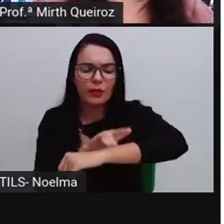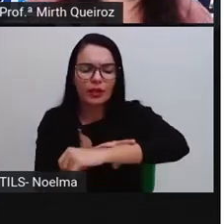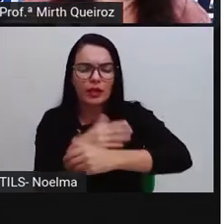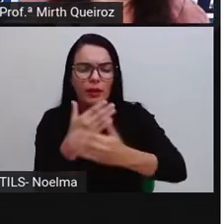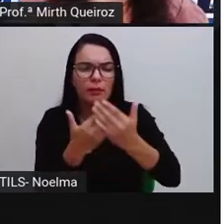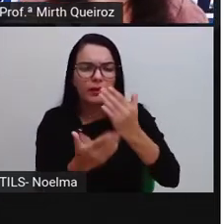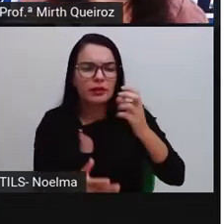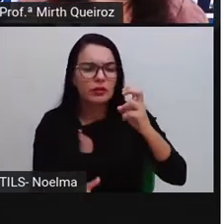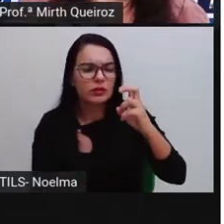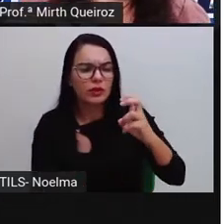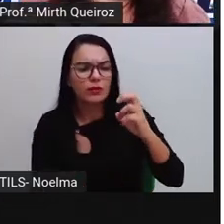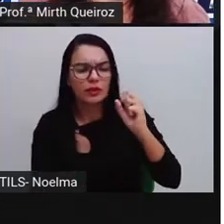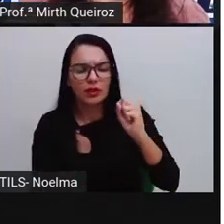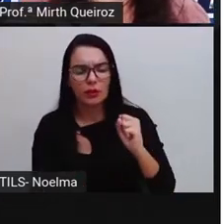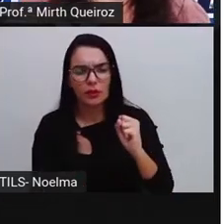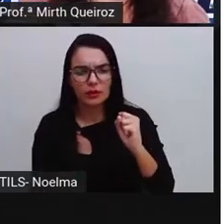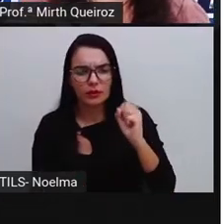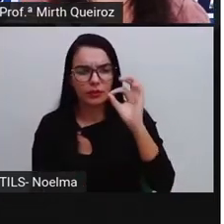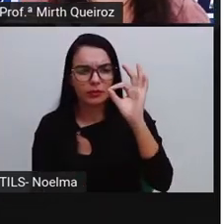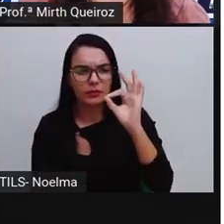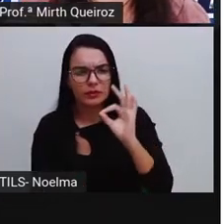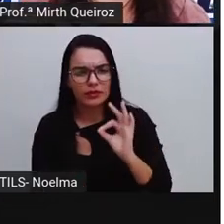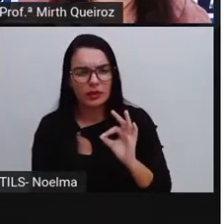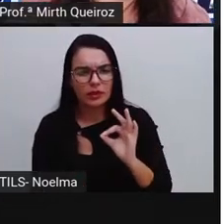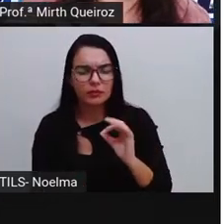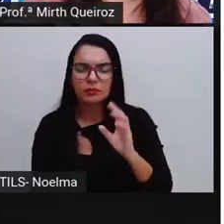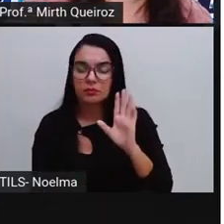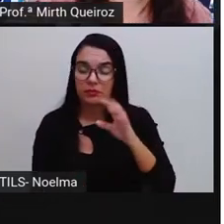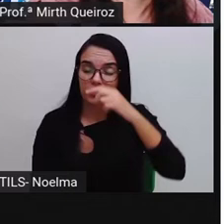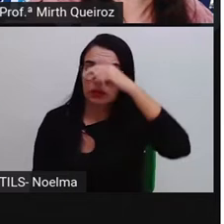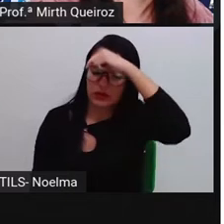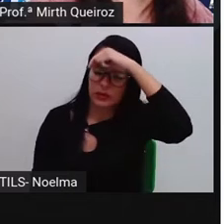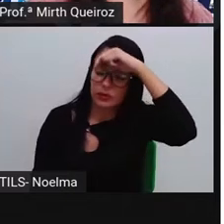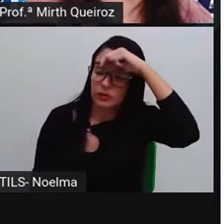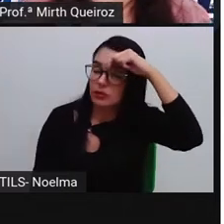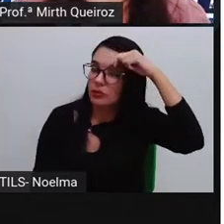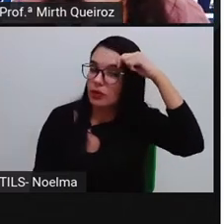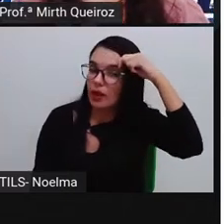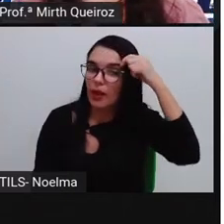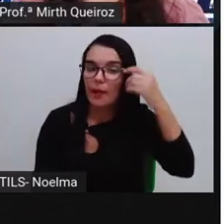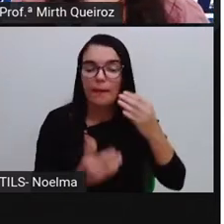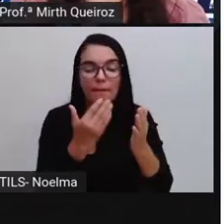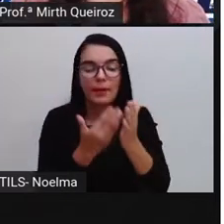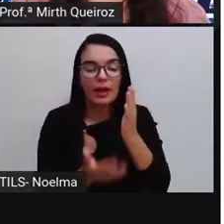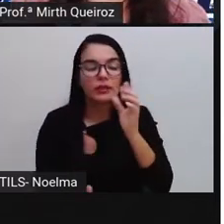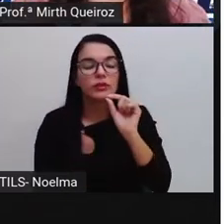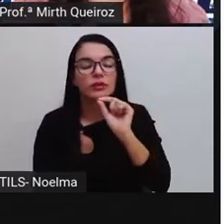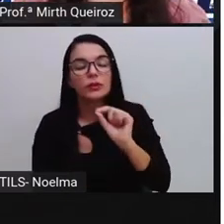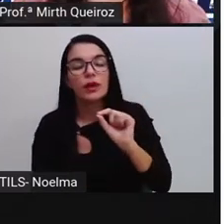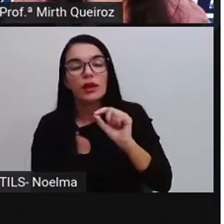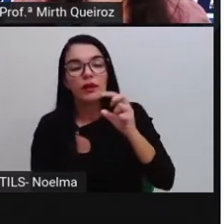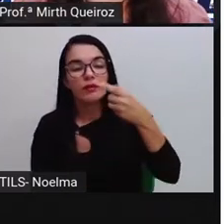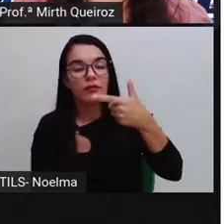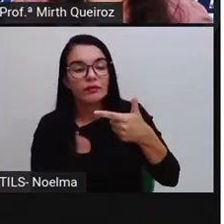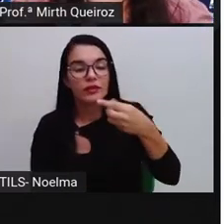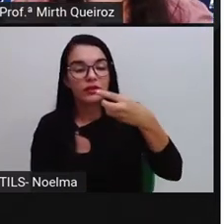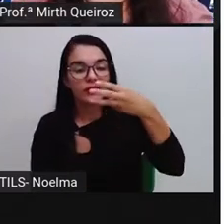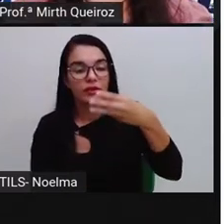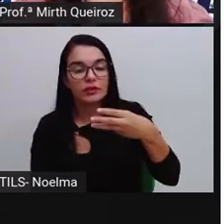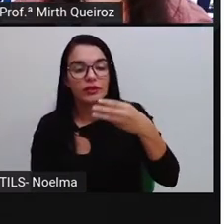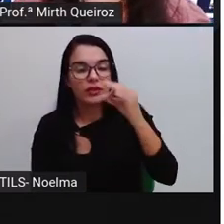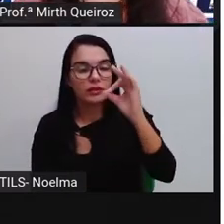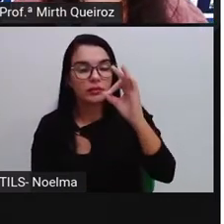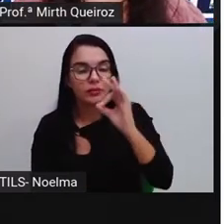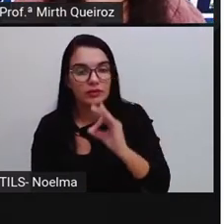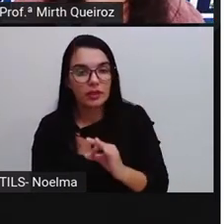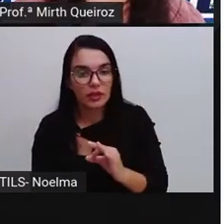58%. No suor, a gente vai perder aí cerca de 23%. Para a gente